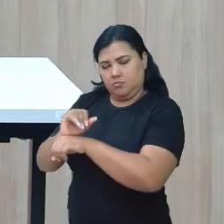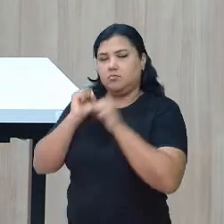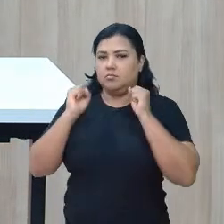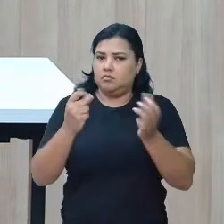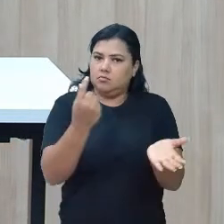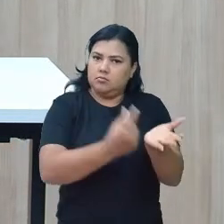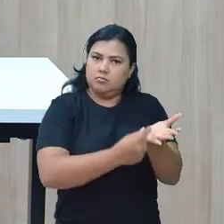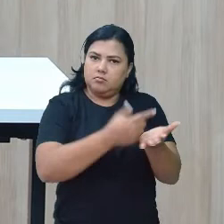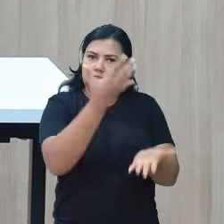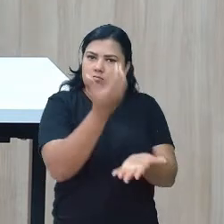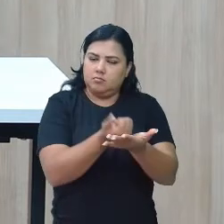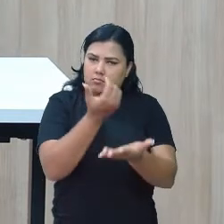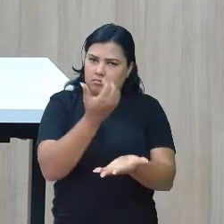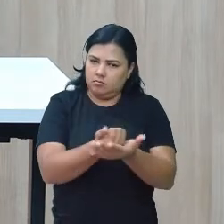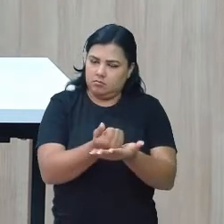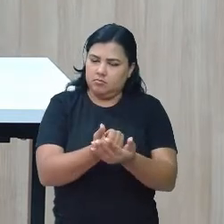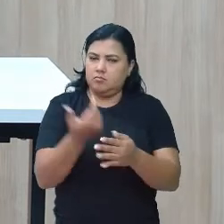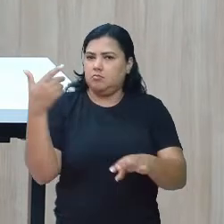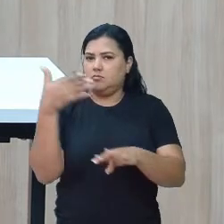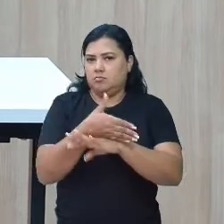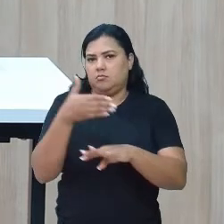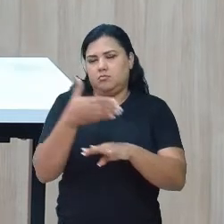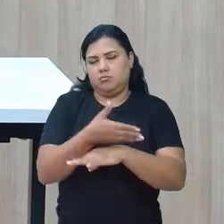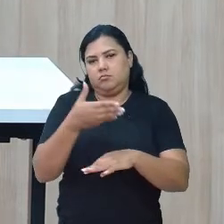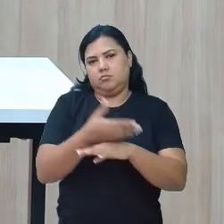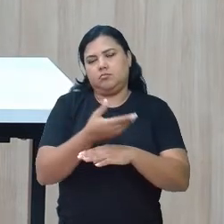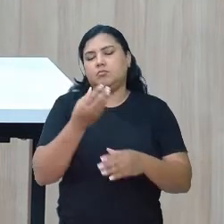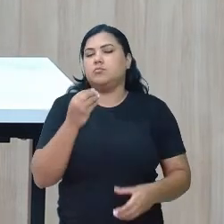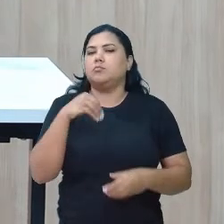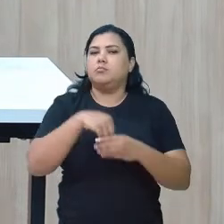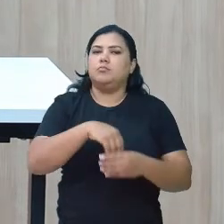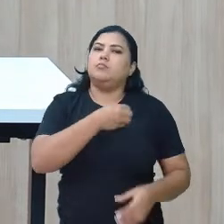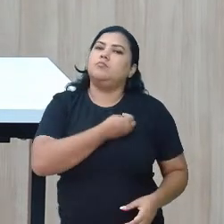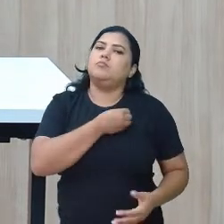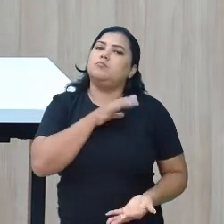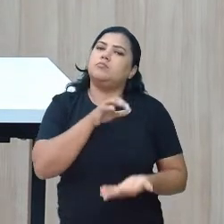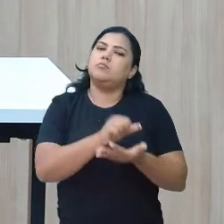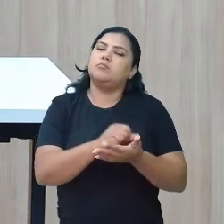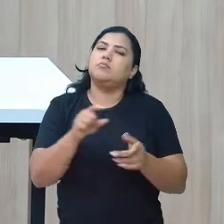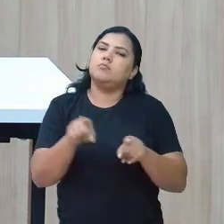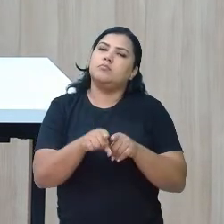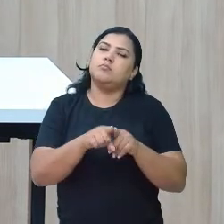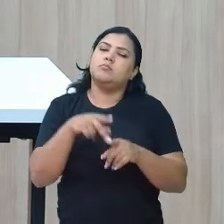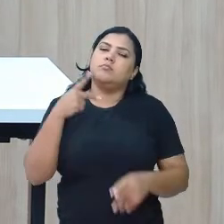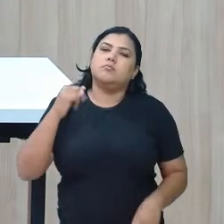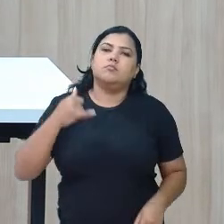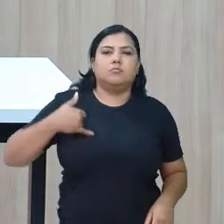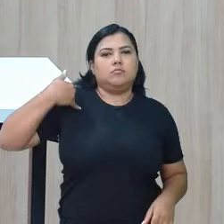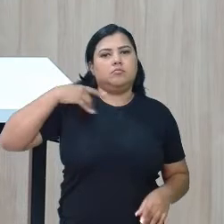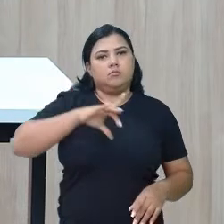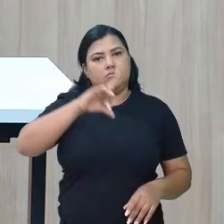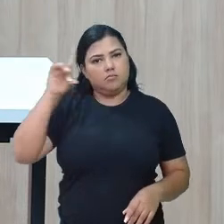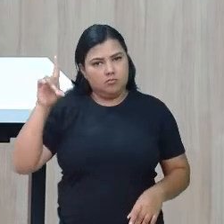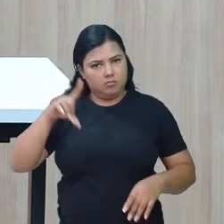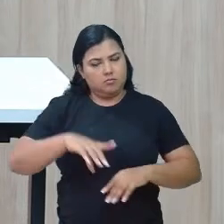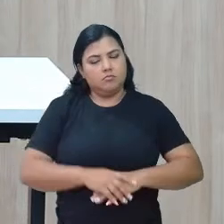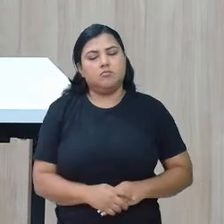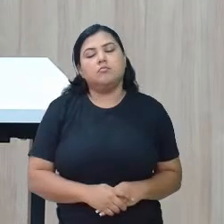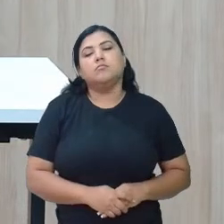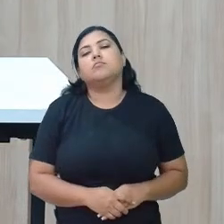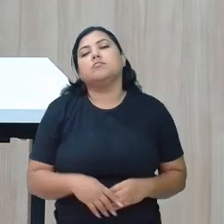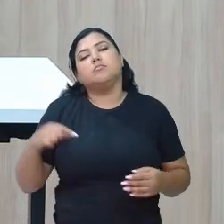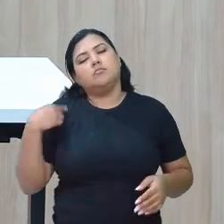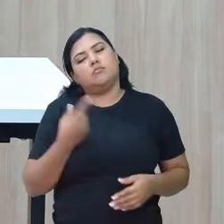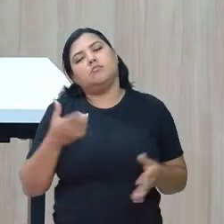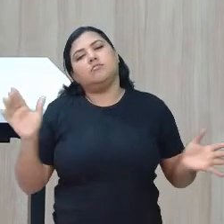aplicativo, instala, coloca lá o login e senha, como a professora Briane falou, e a gente vai fazer com que essa aula tenha uma interação